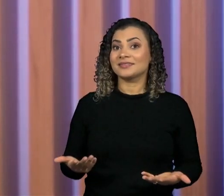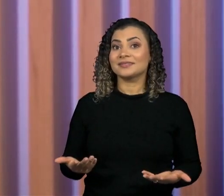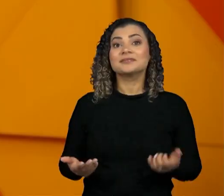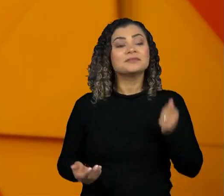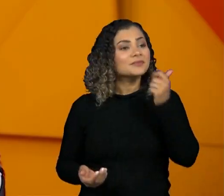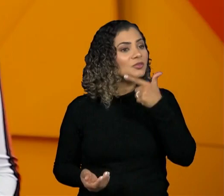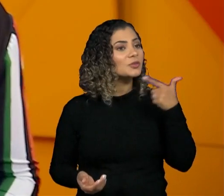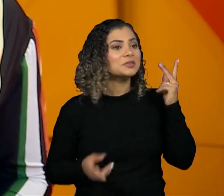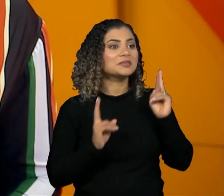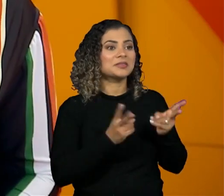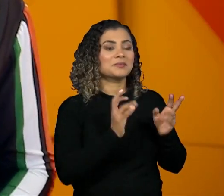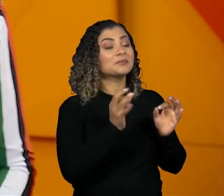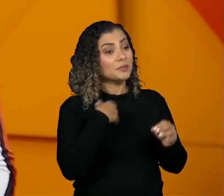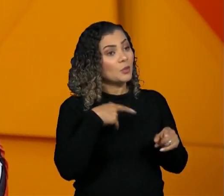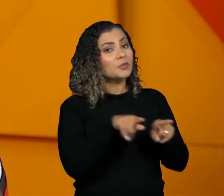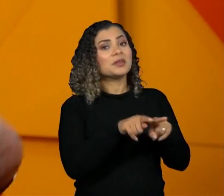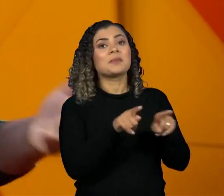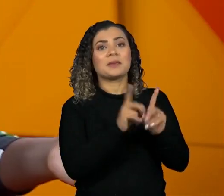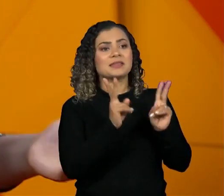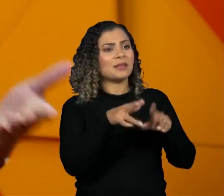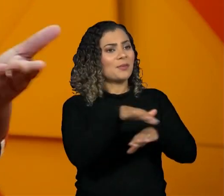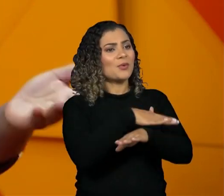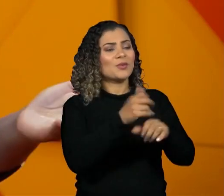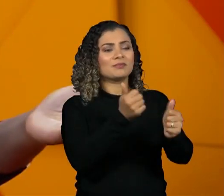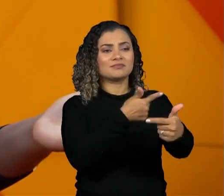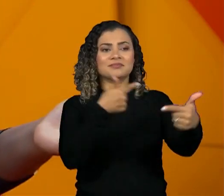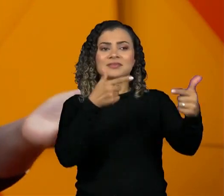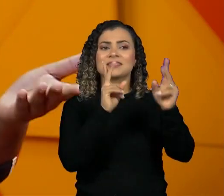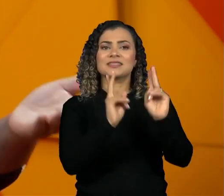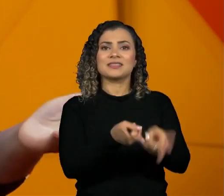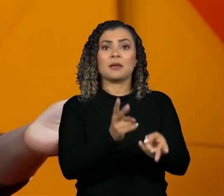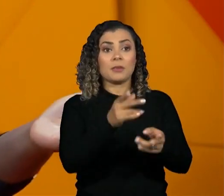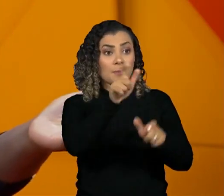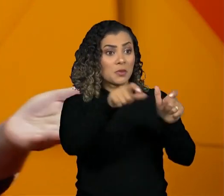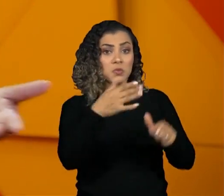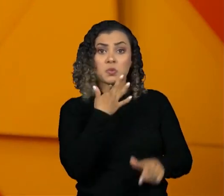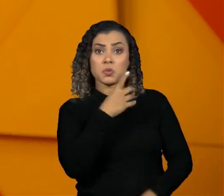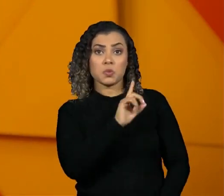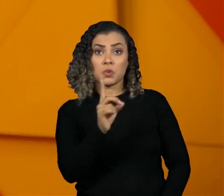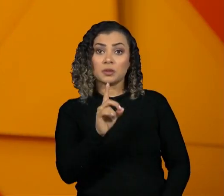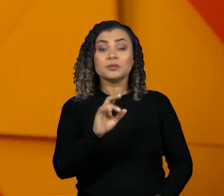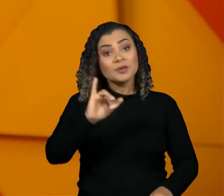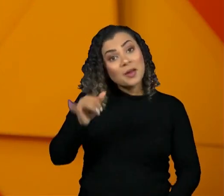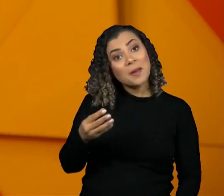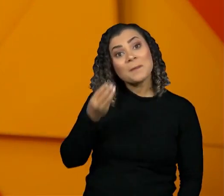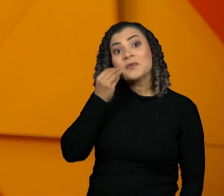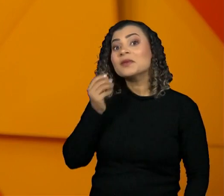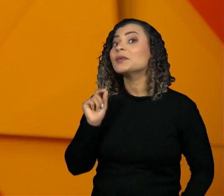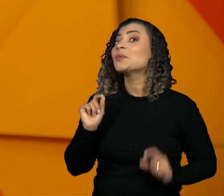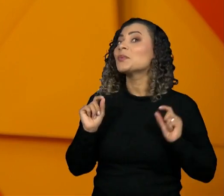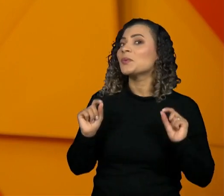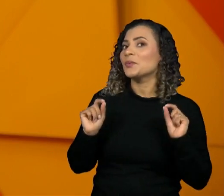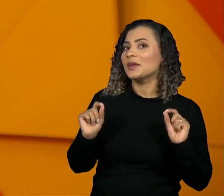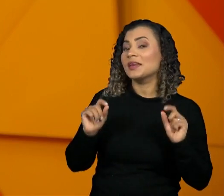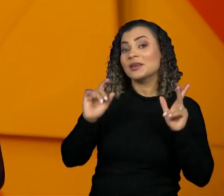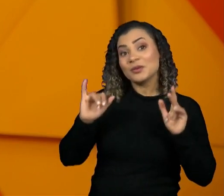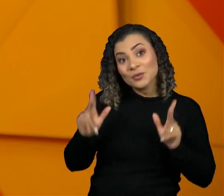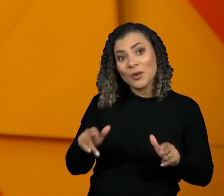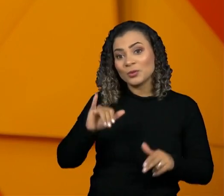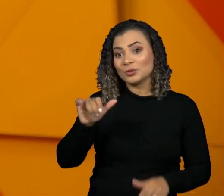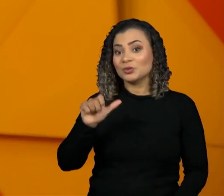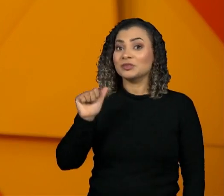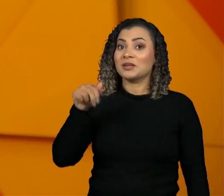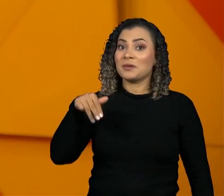sorrir sempre. Eu encontro o riso também nas ruas com pessoas que eu não conheço. E aí eu aproveitei a tese da Jamile e fui para a